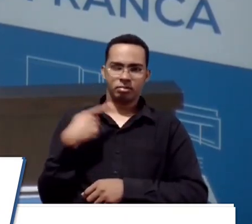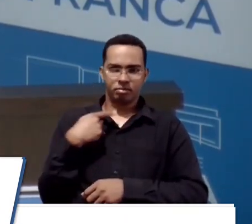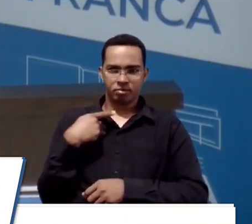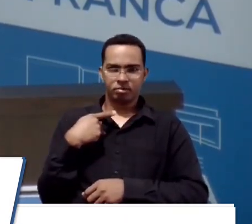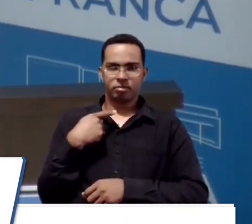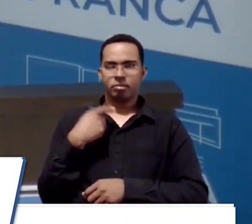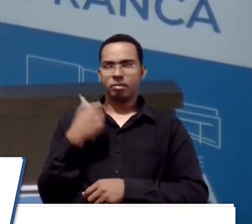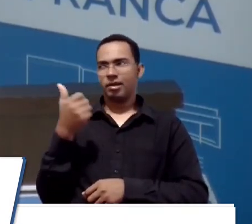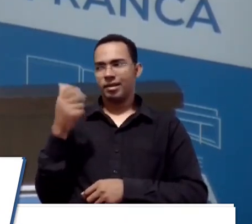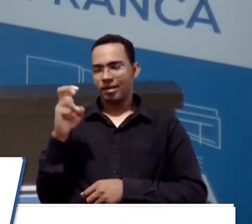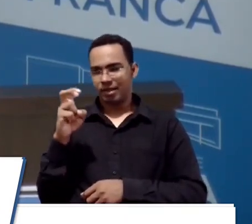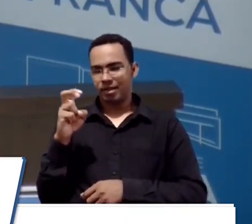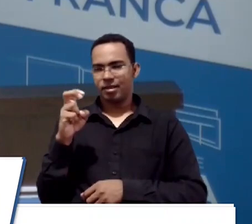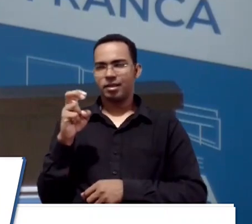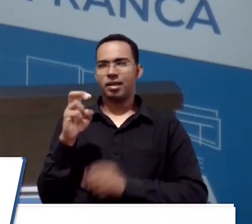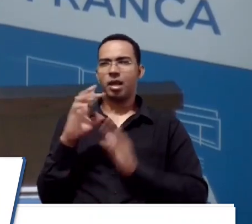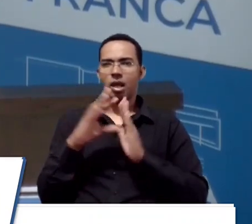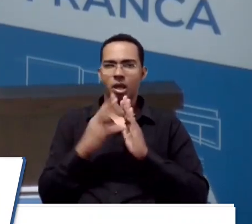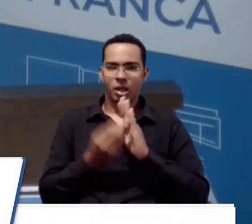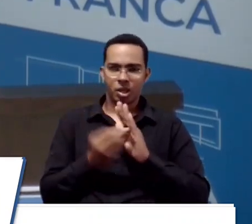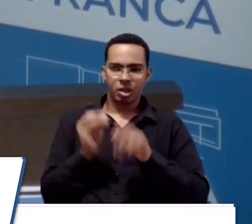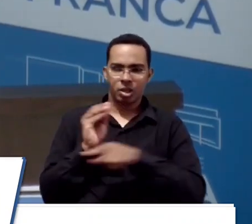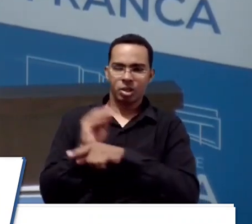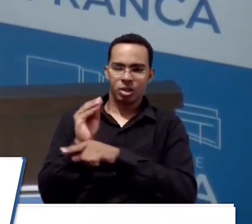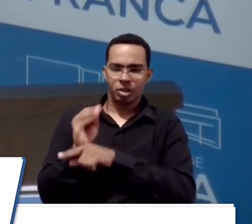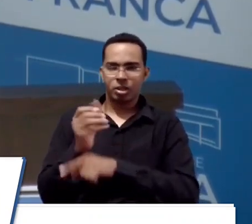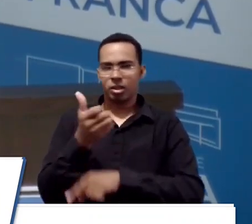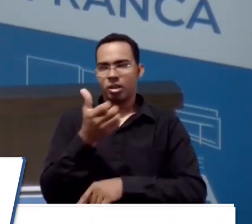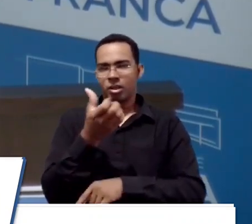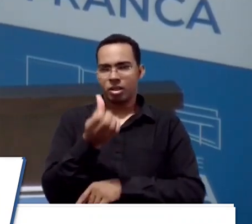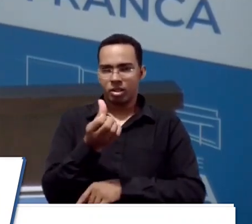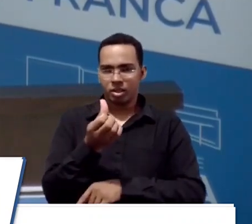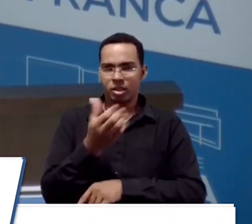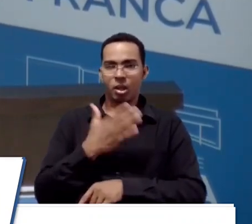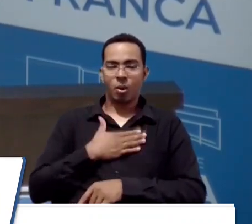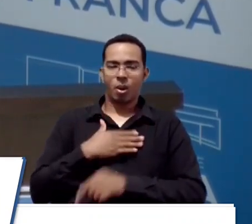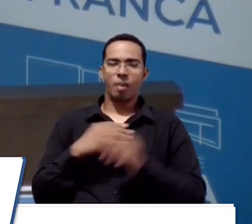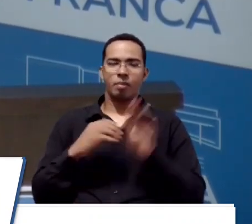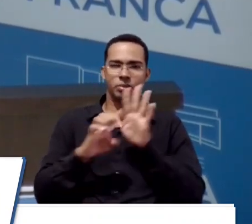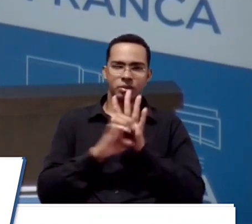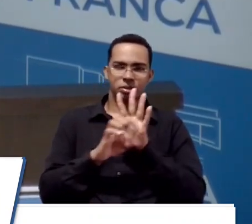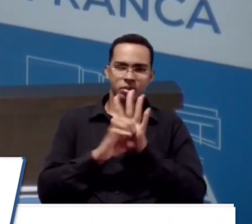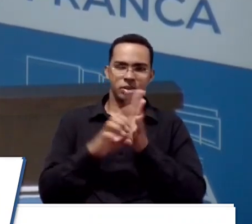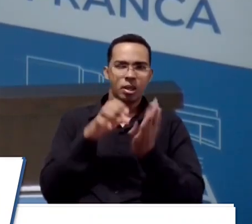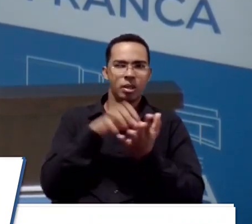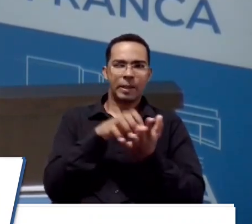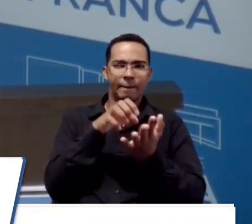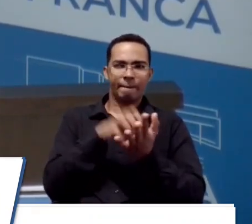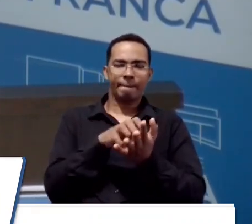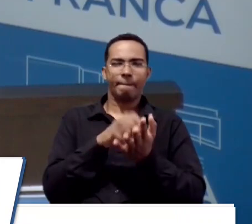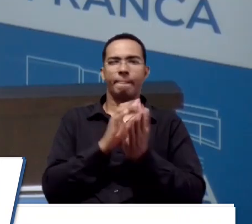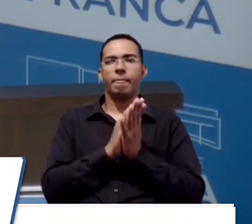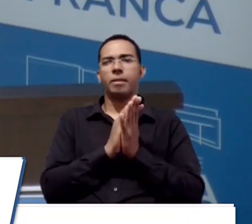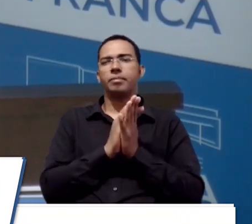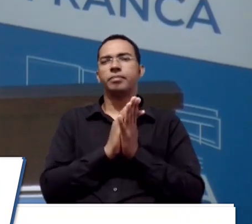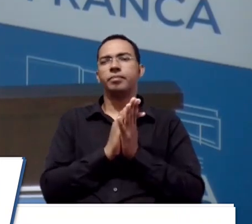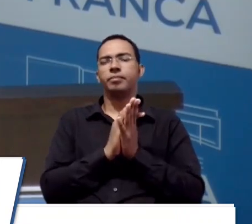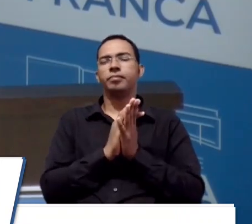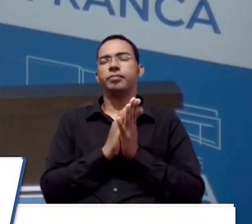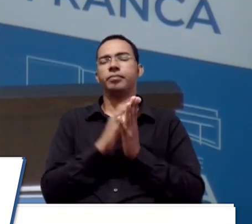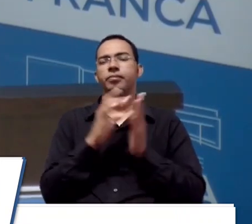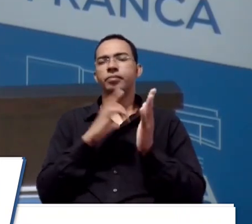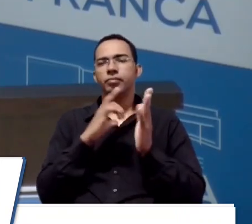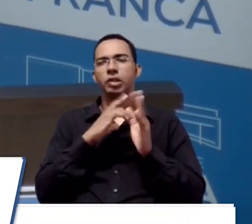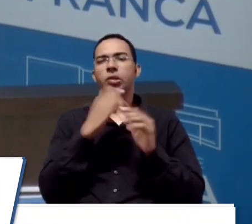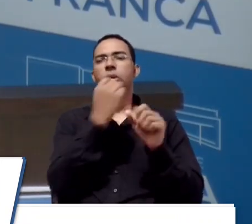15 igrejas que tomam conta, 16 com a minha igreja sede, templo, né,